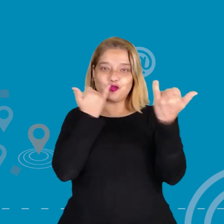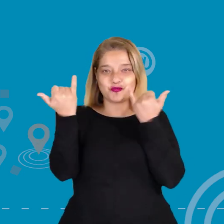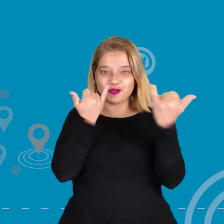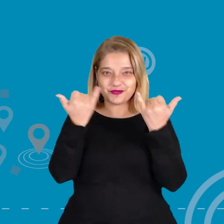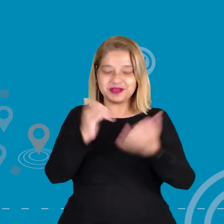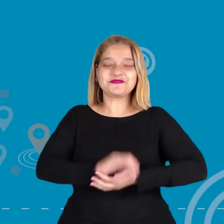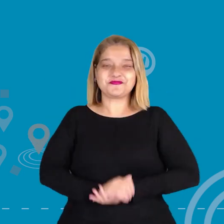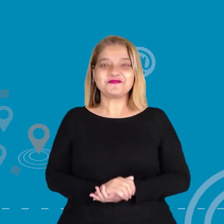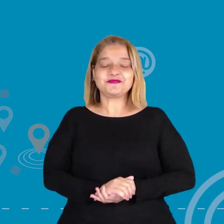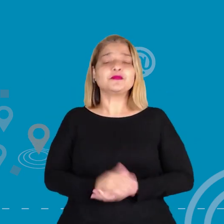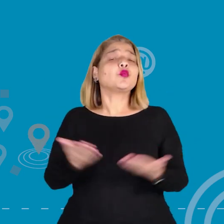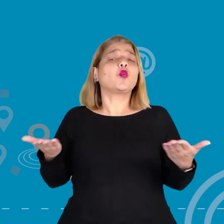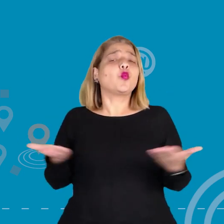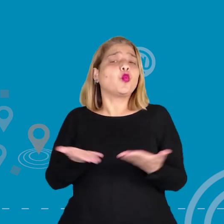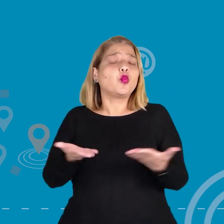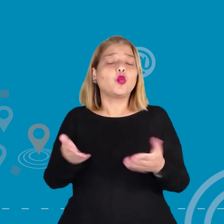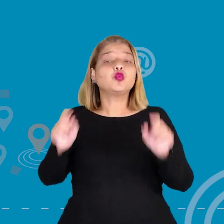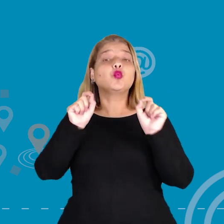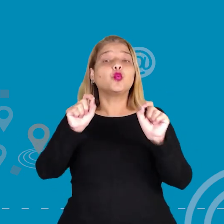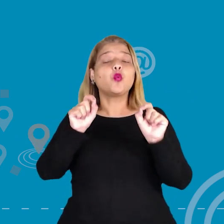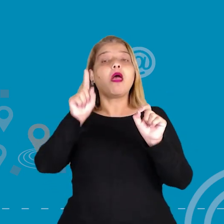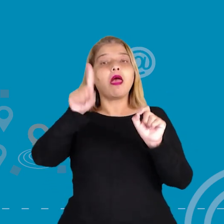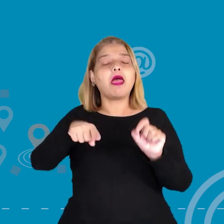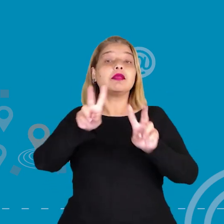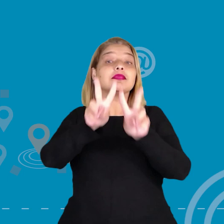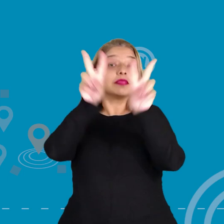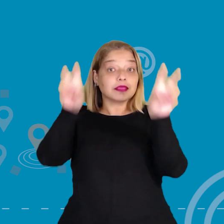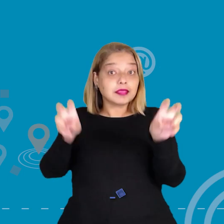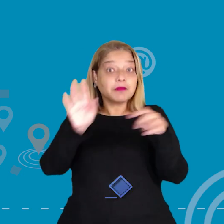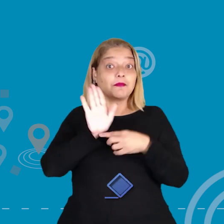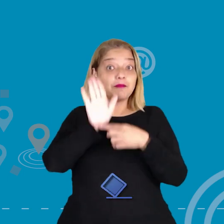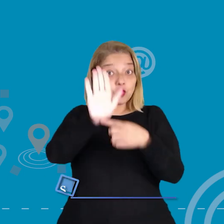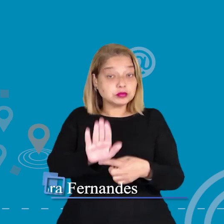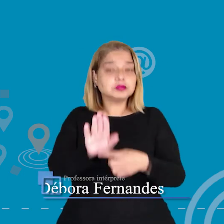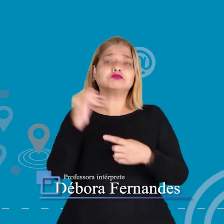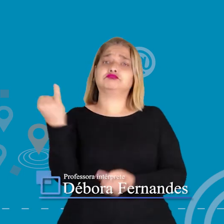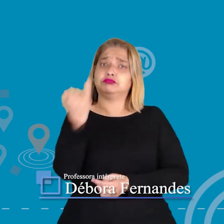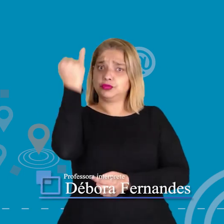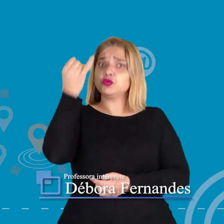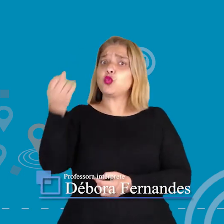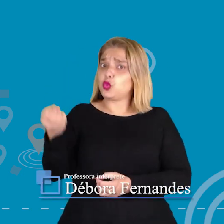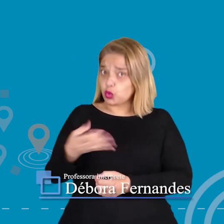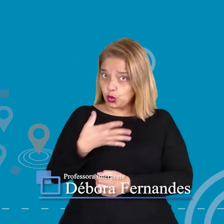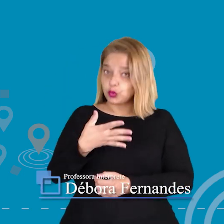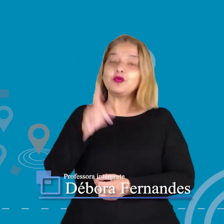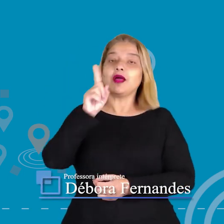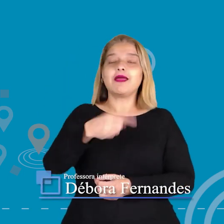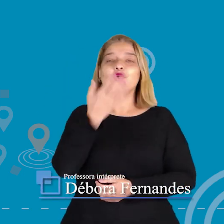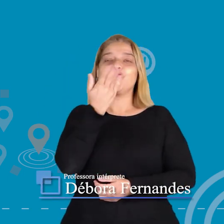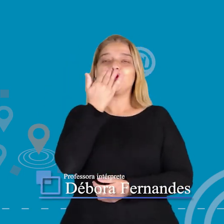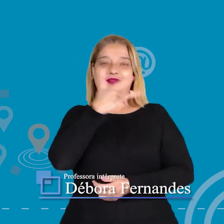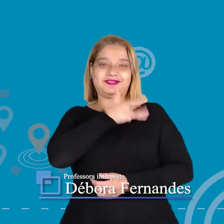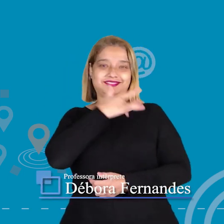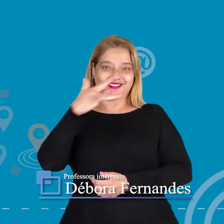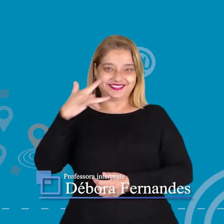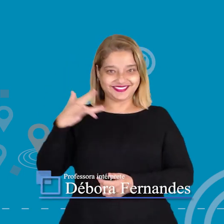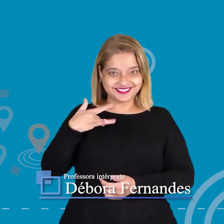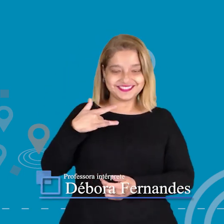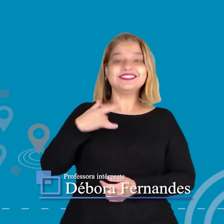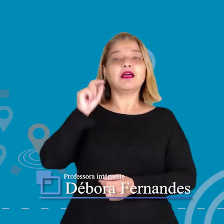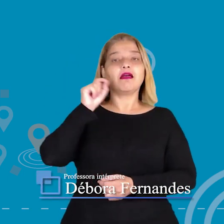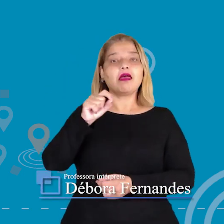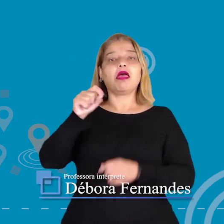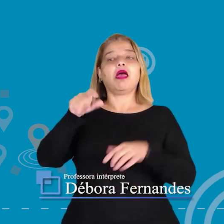No episódio de hoje, vamos abordar um tema muito relevante e atual: alimentação saudável